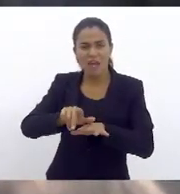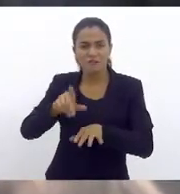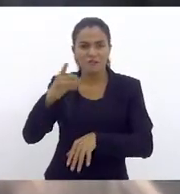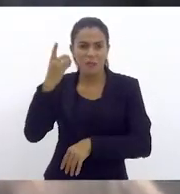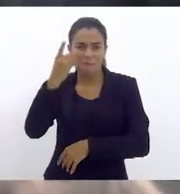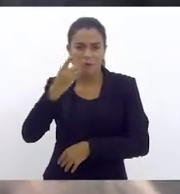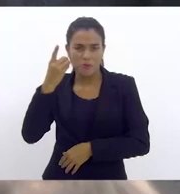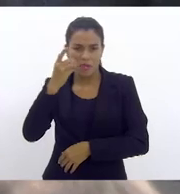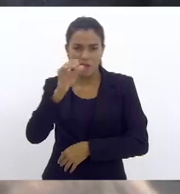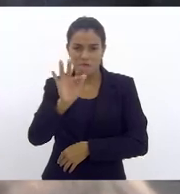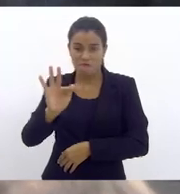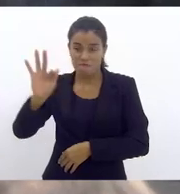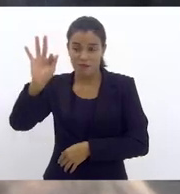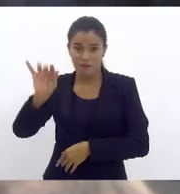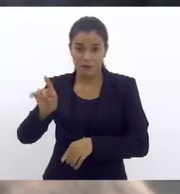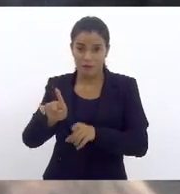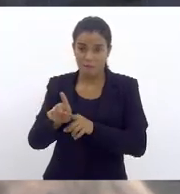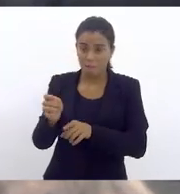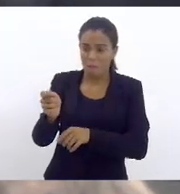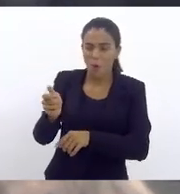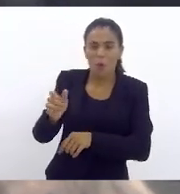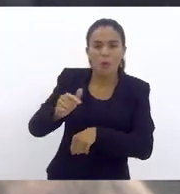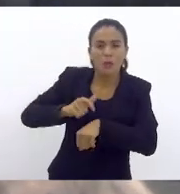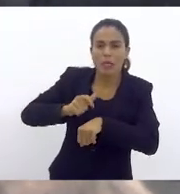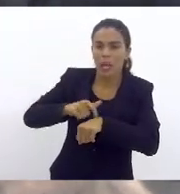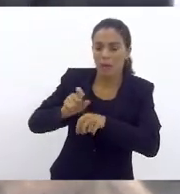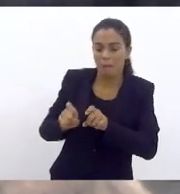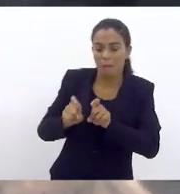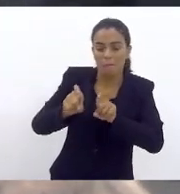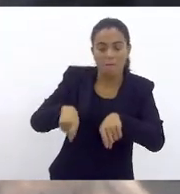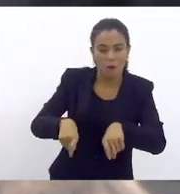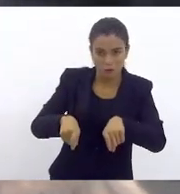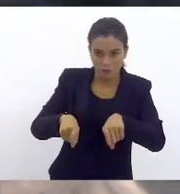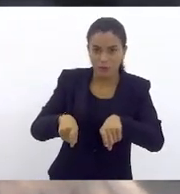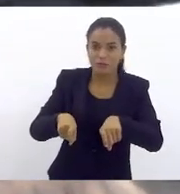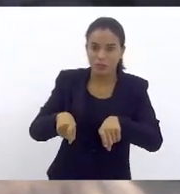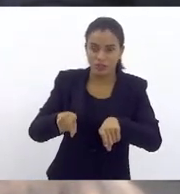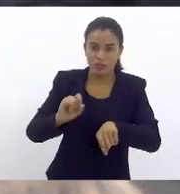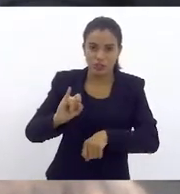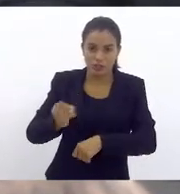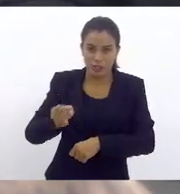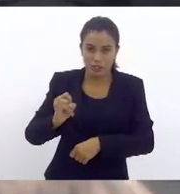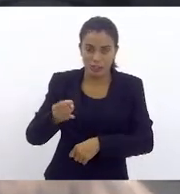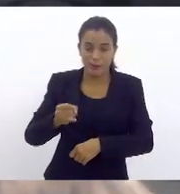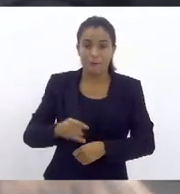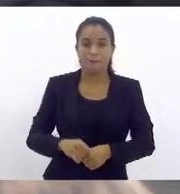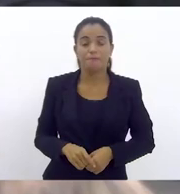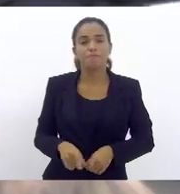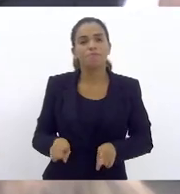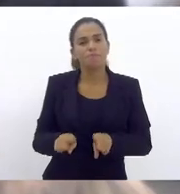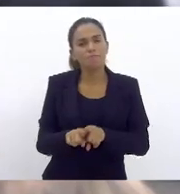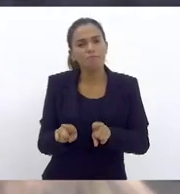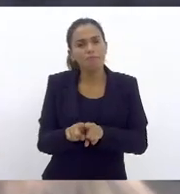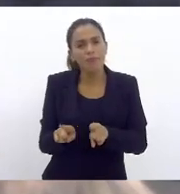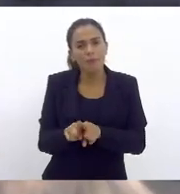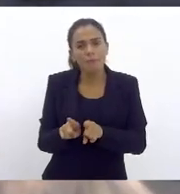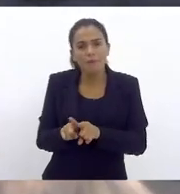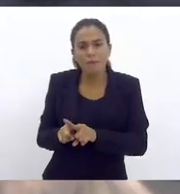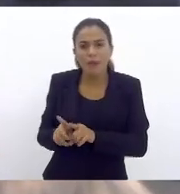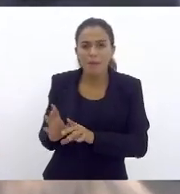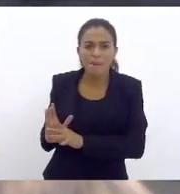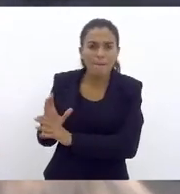deputados federais recentemente que tomaram posse depois de Janeiro nós realizamos 28